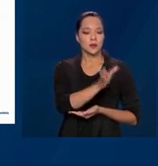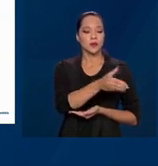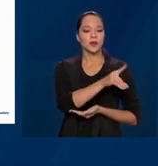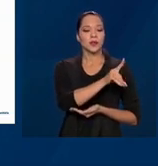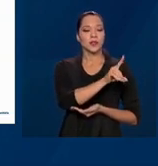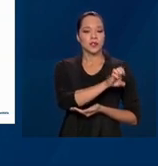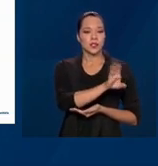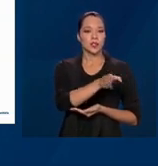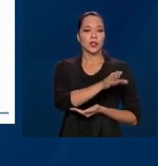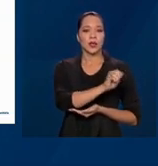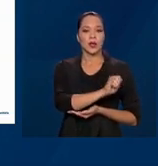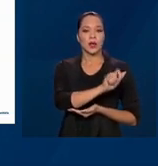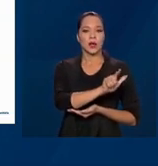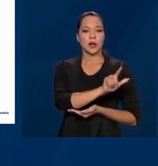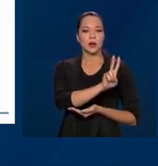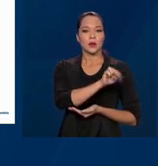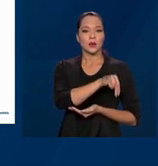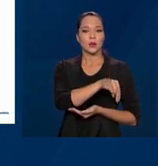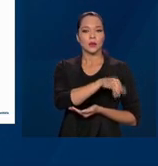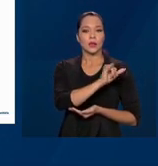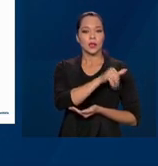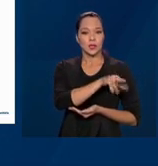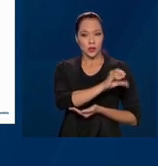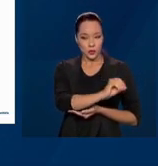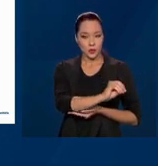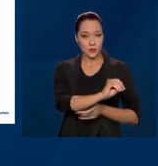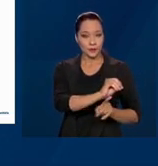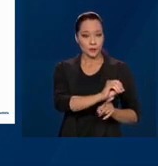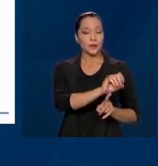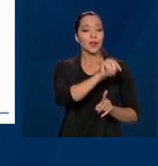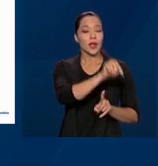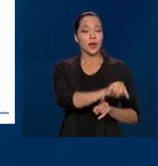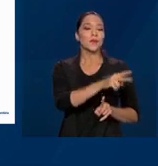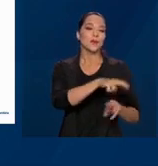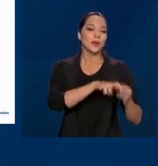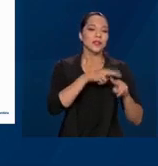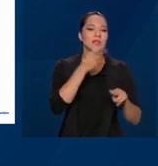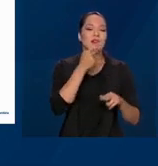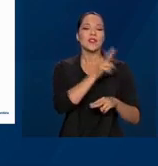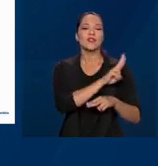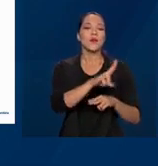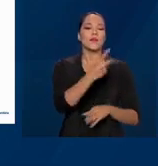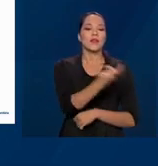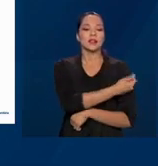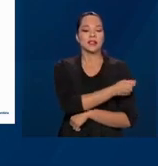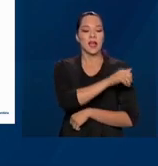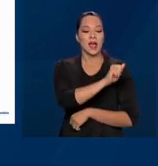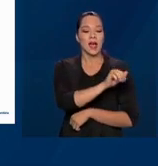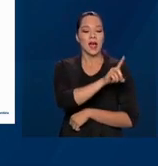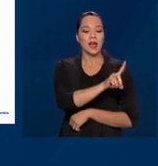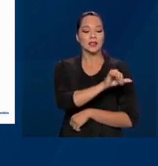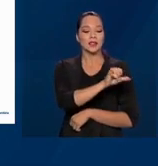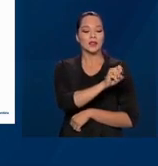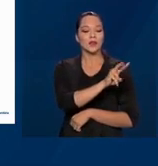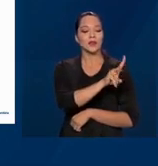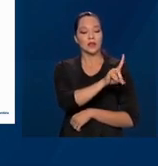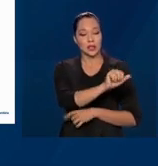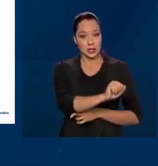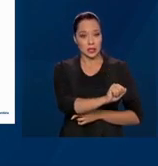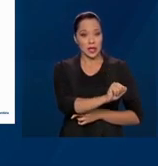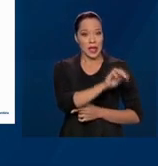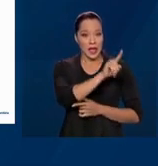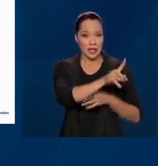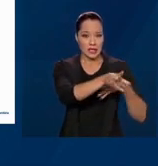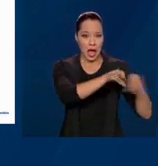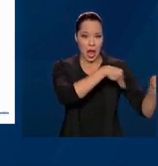ele faz parte da composição da vacina, por isso que a gente chama de vacina adsorvida. O hidróxido de alumínio é uma substância que é